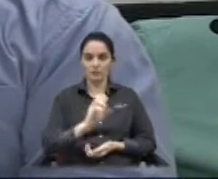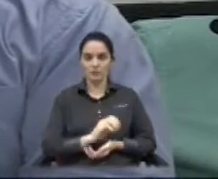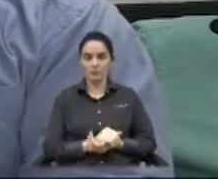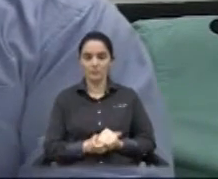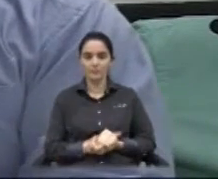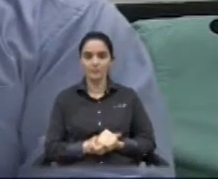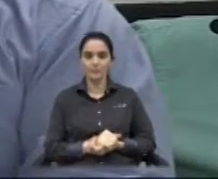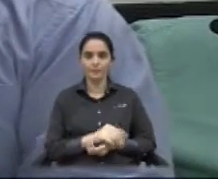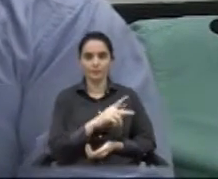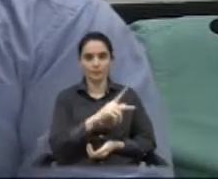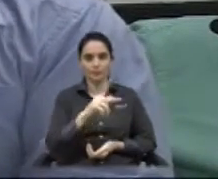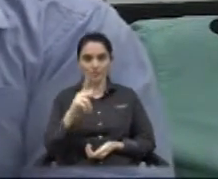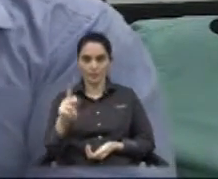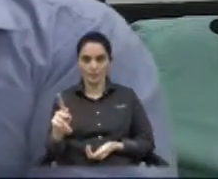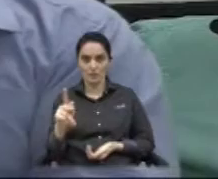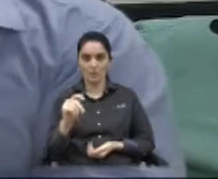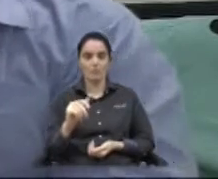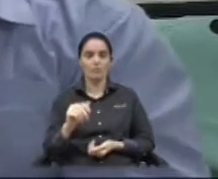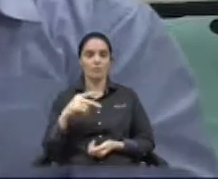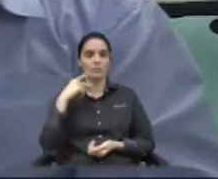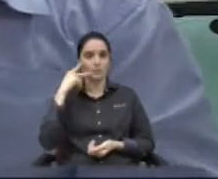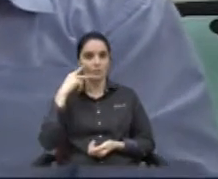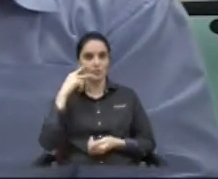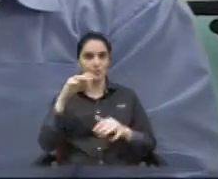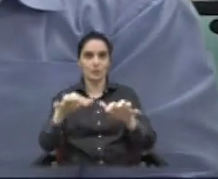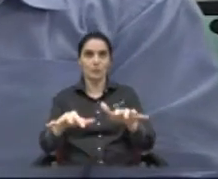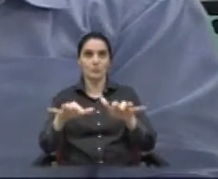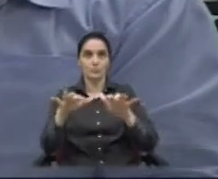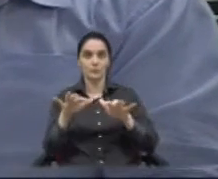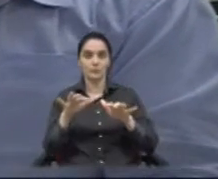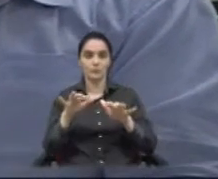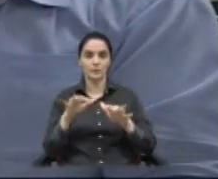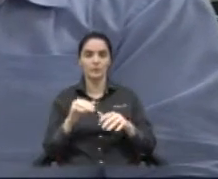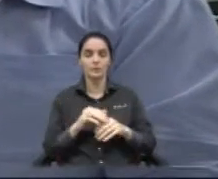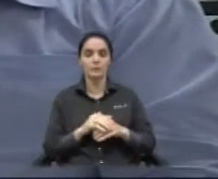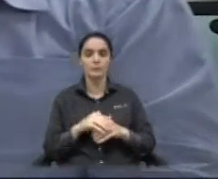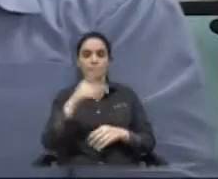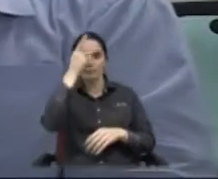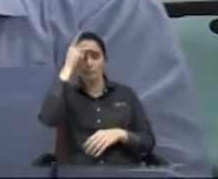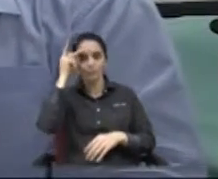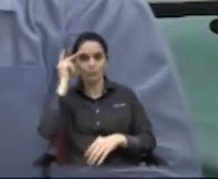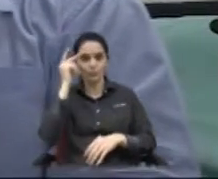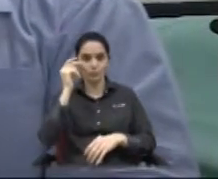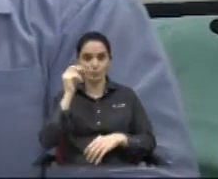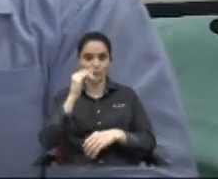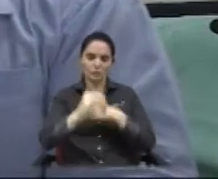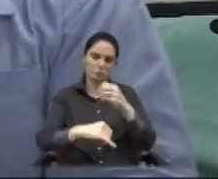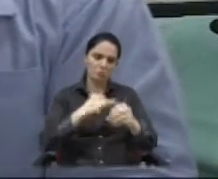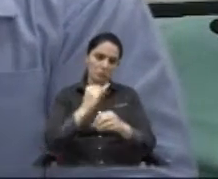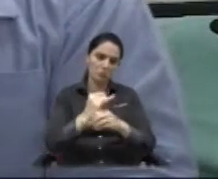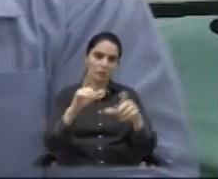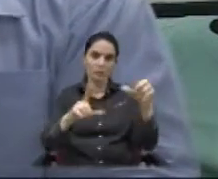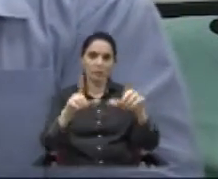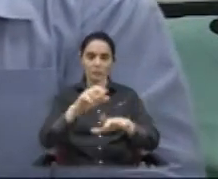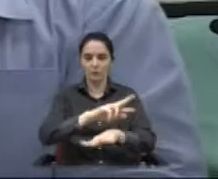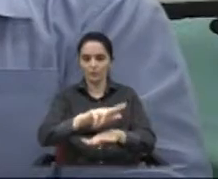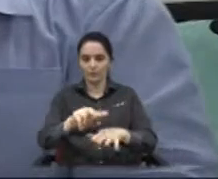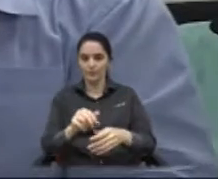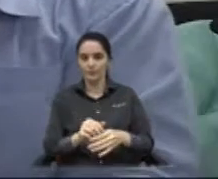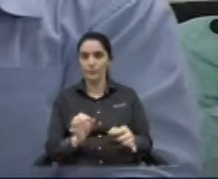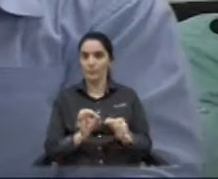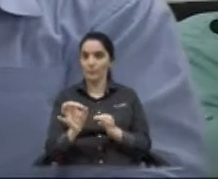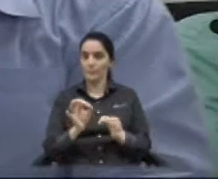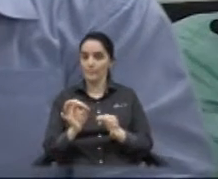Nilton Santos, nobres colegas, público presente, aqueles que nos acompanham pelos meios de comunicação. A gente fez esse projeto,